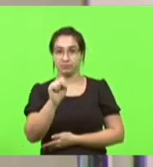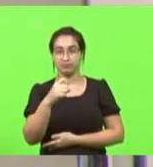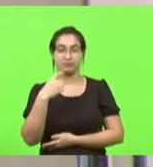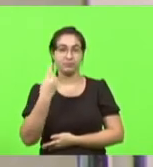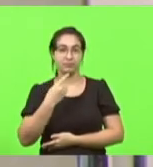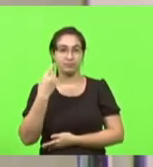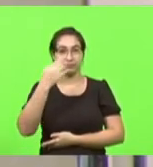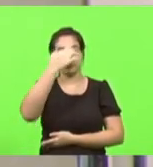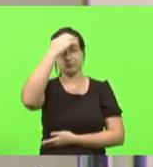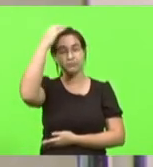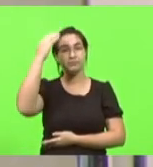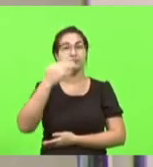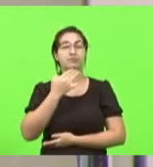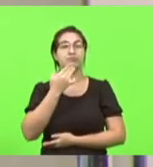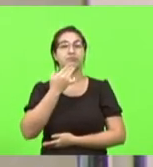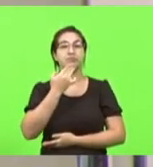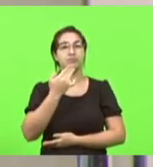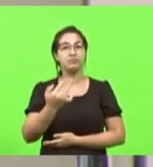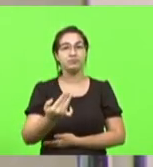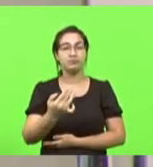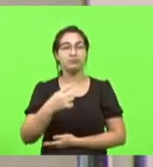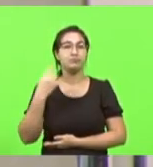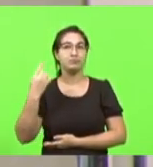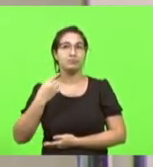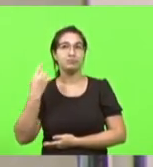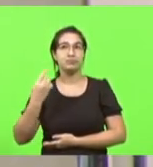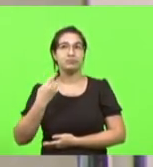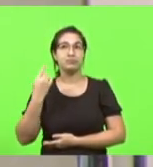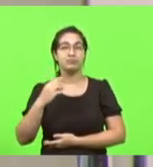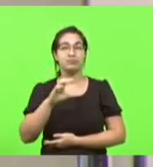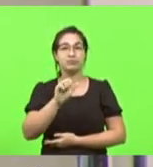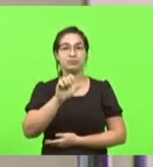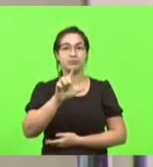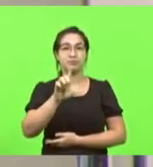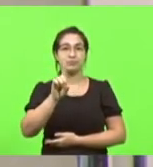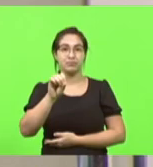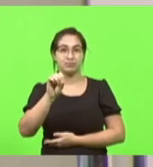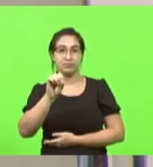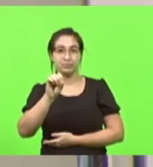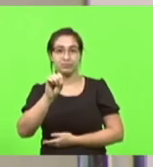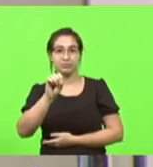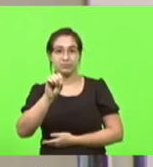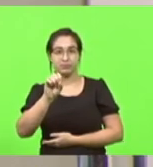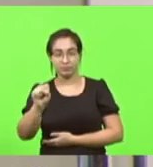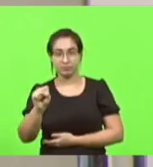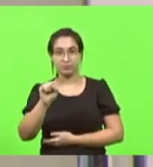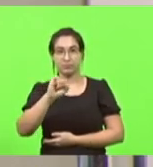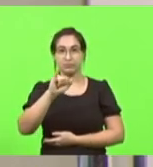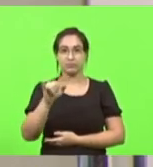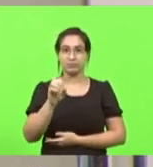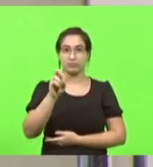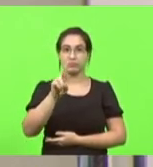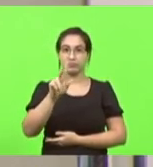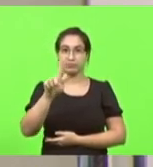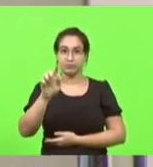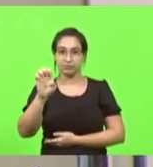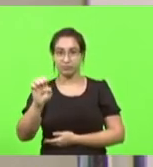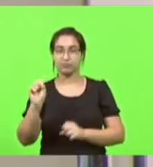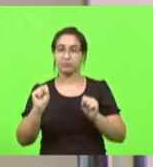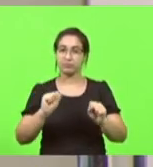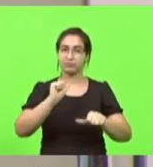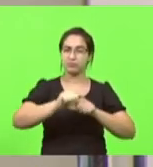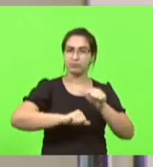Coronel Mocelin, solicitando ao deputado federal Carlos Jorge para que inclua em seu relatório as alterações do Código